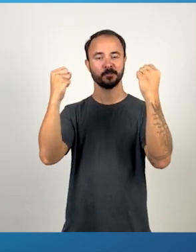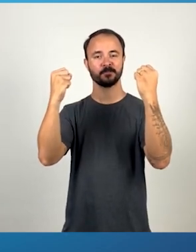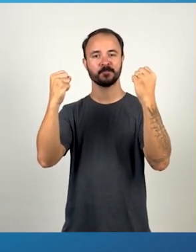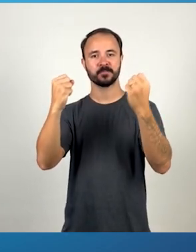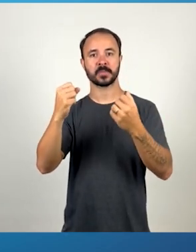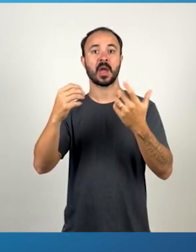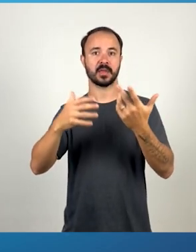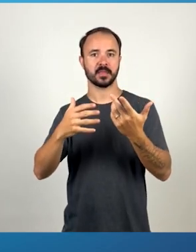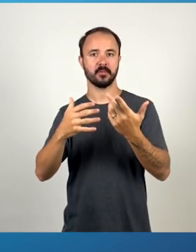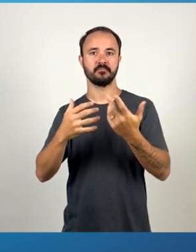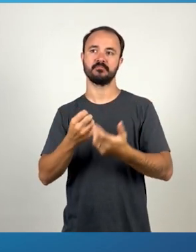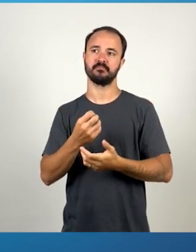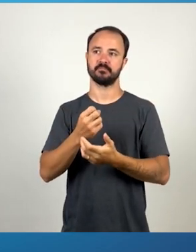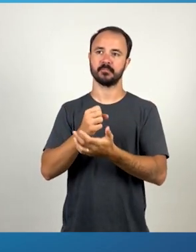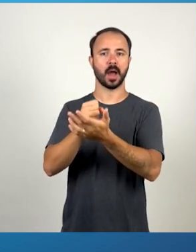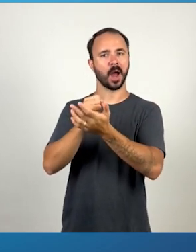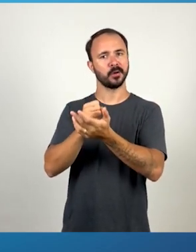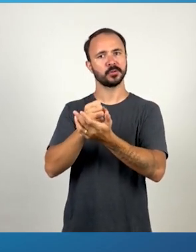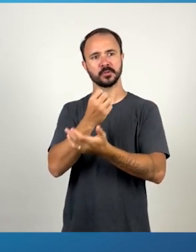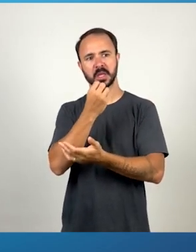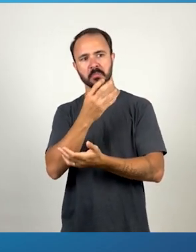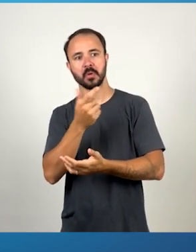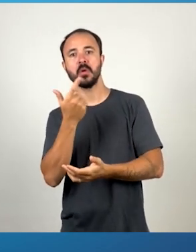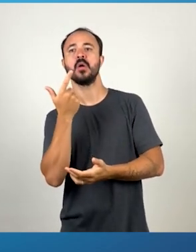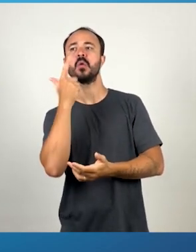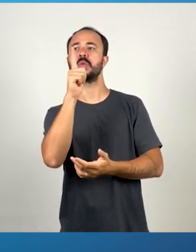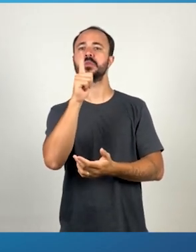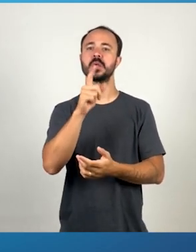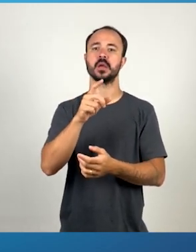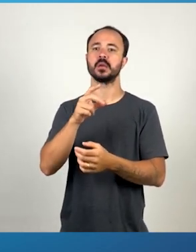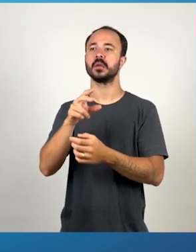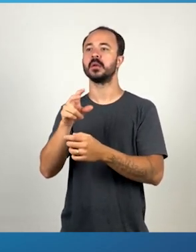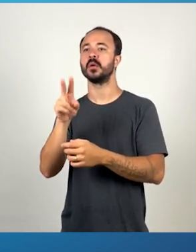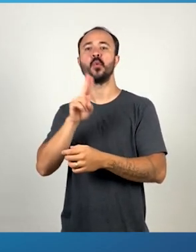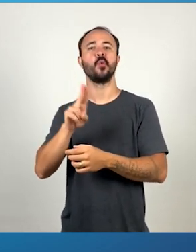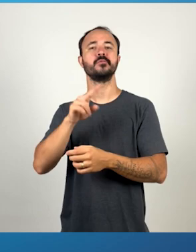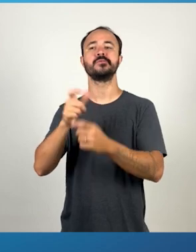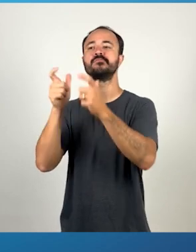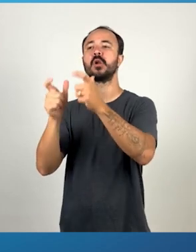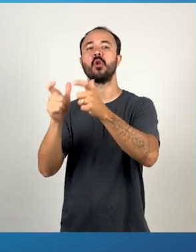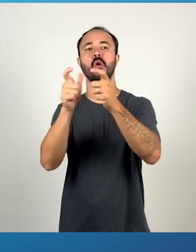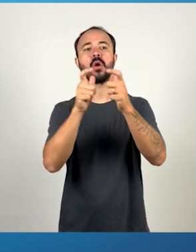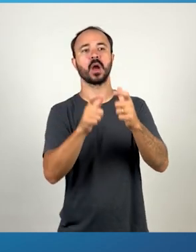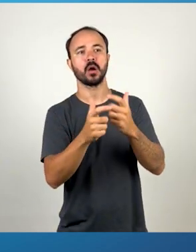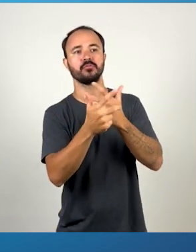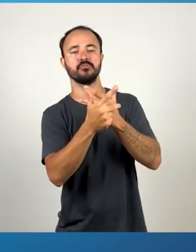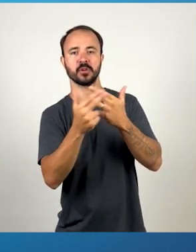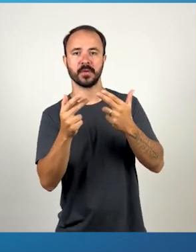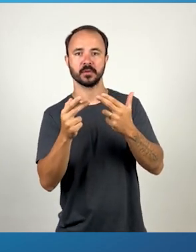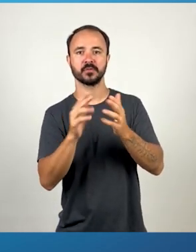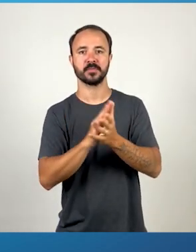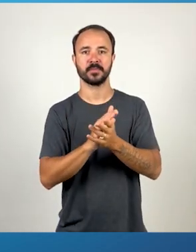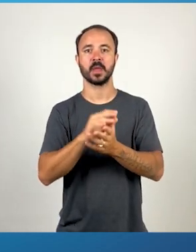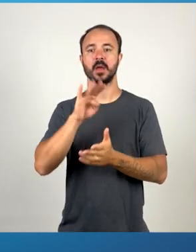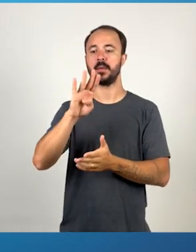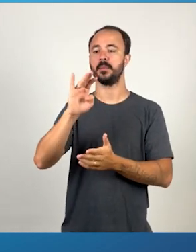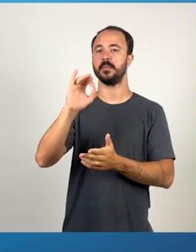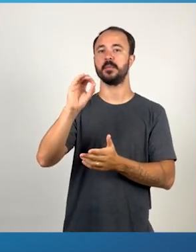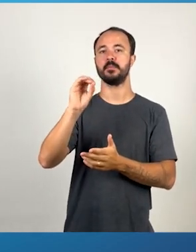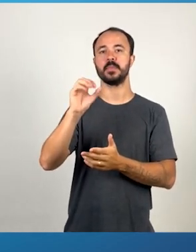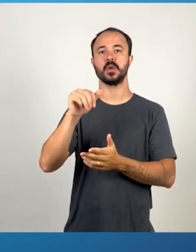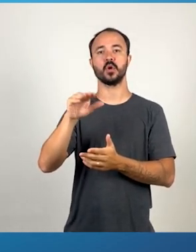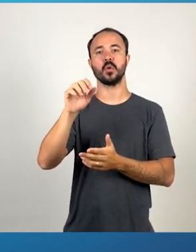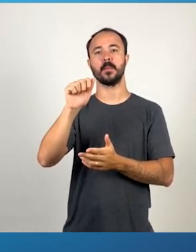a utilização desse tipo de energia da biomassa, já que a gente tem aí a grande produção, tá? Principalmente de matéria